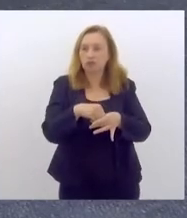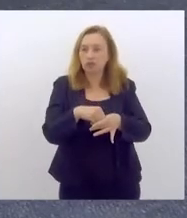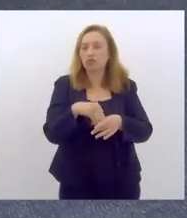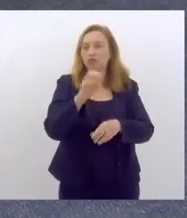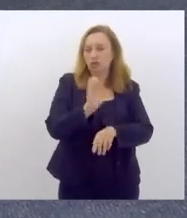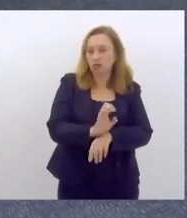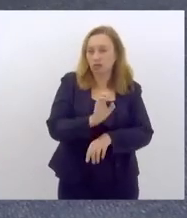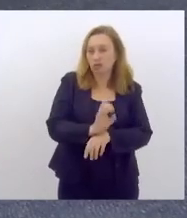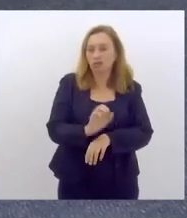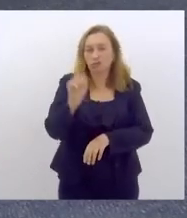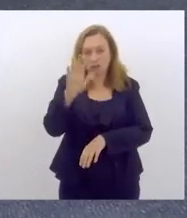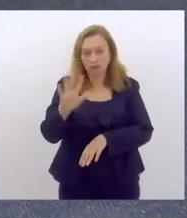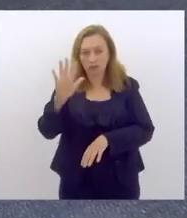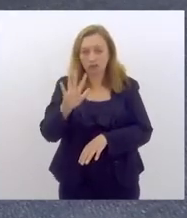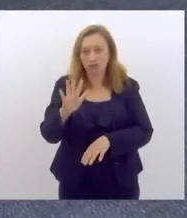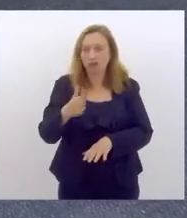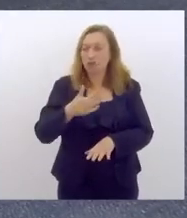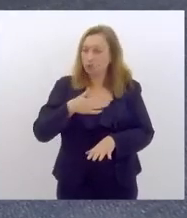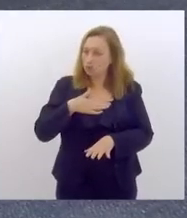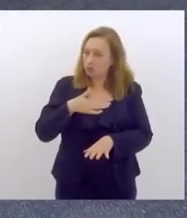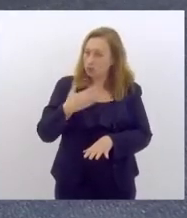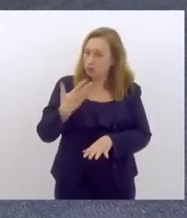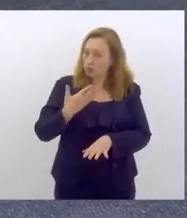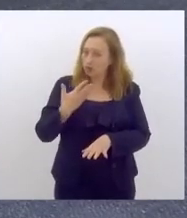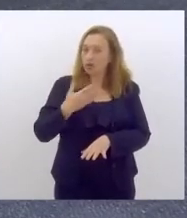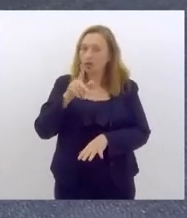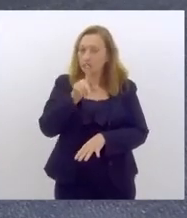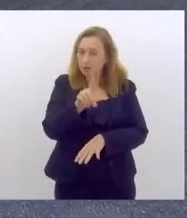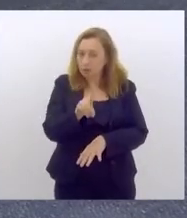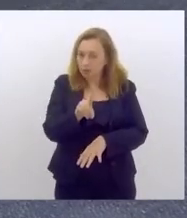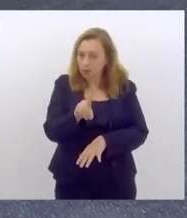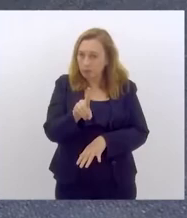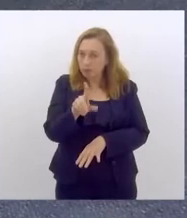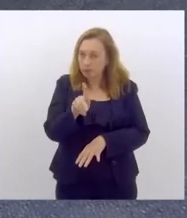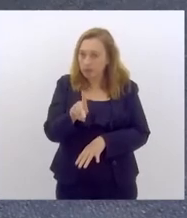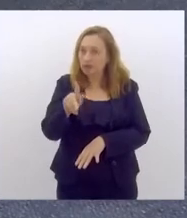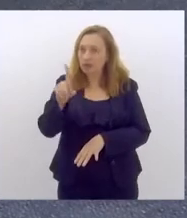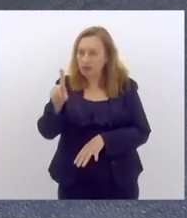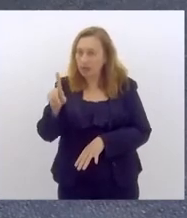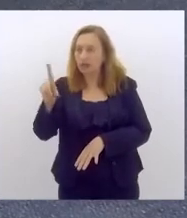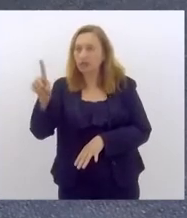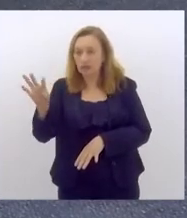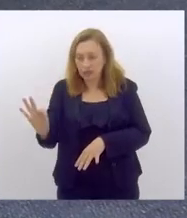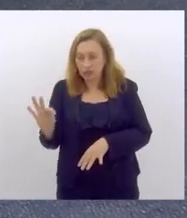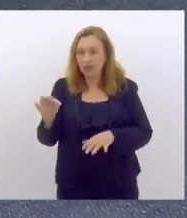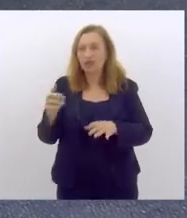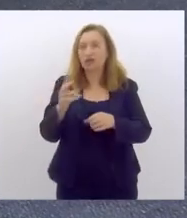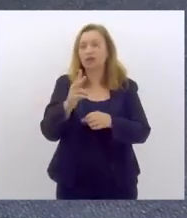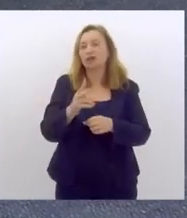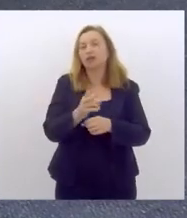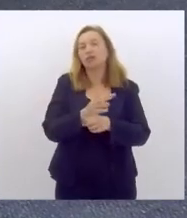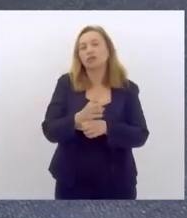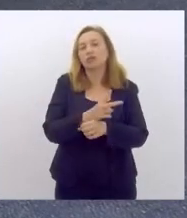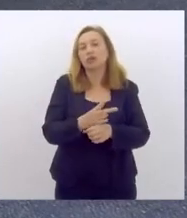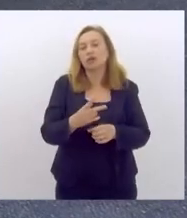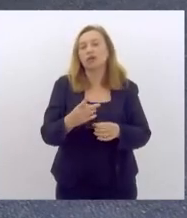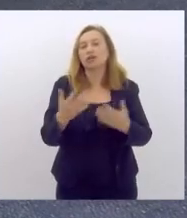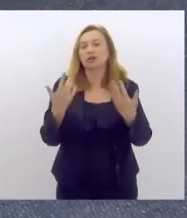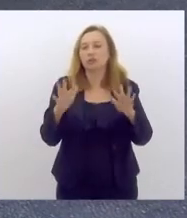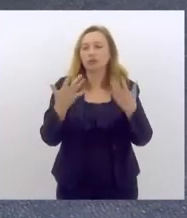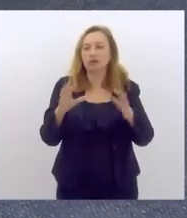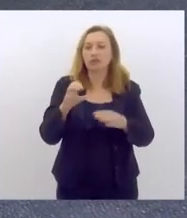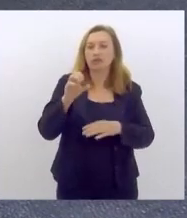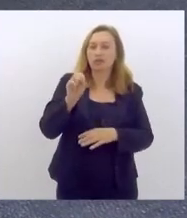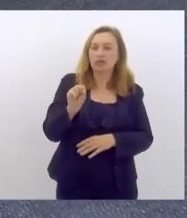e nacional. E os meus companheiros do PDT nos procuraram, eu quero saudar aqui o Marcelo Nicolau e a